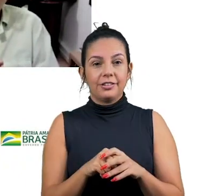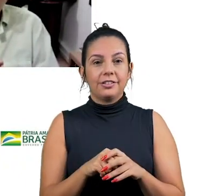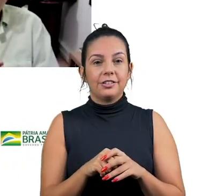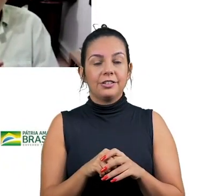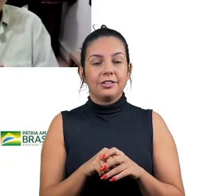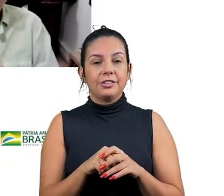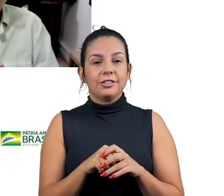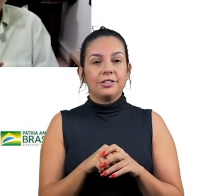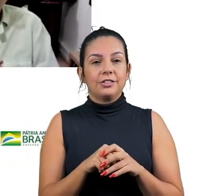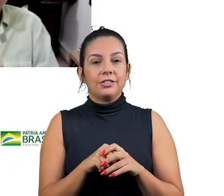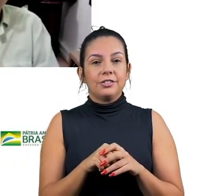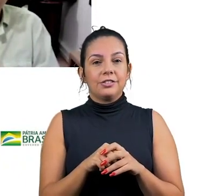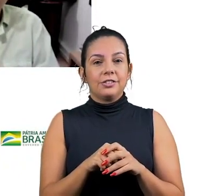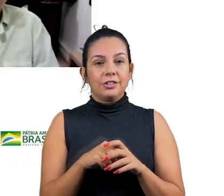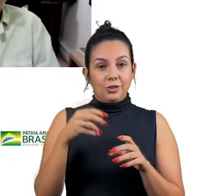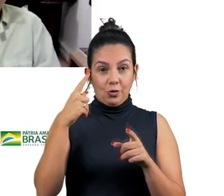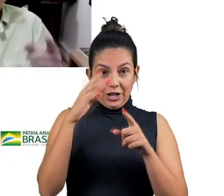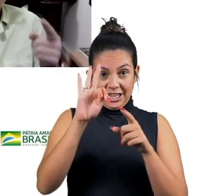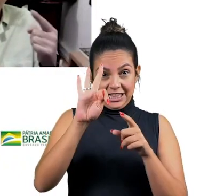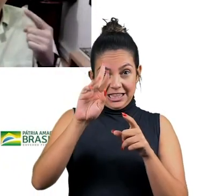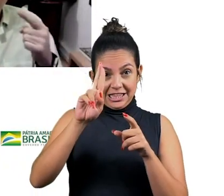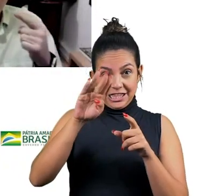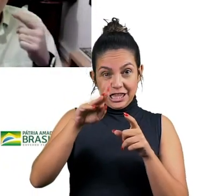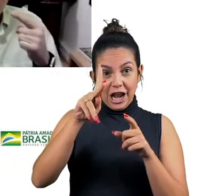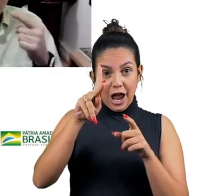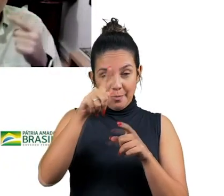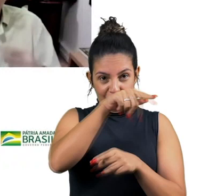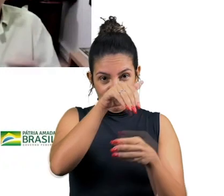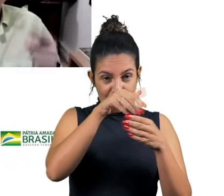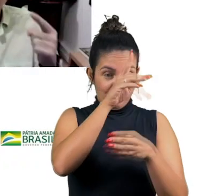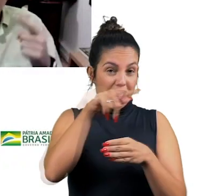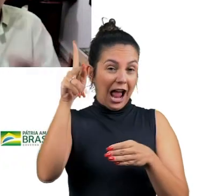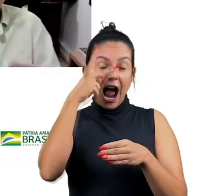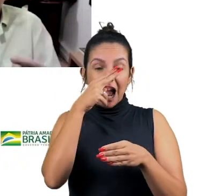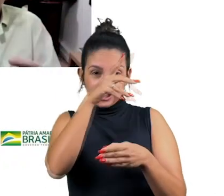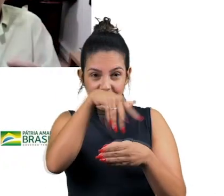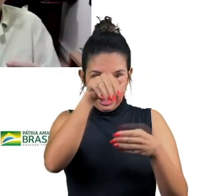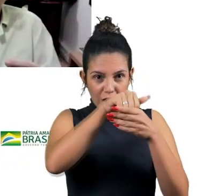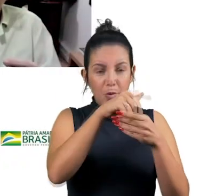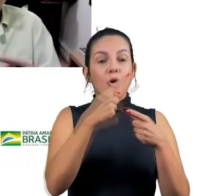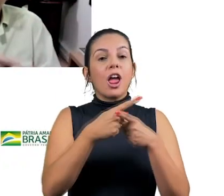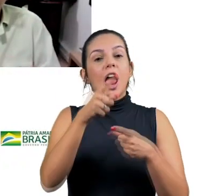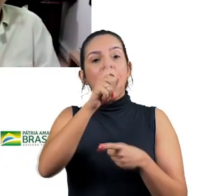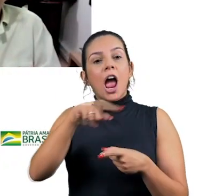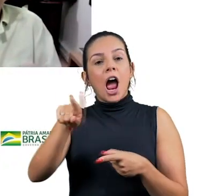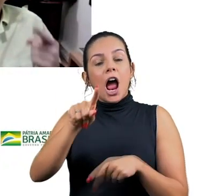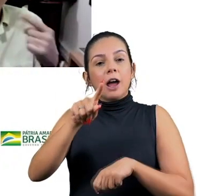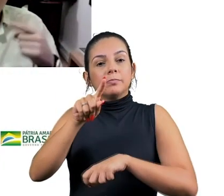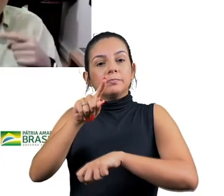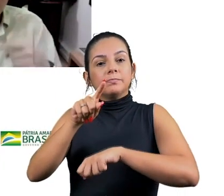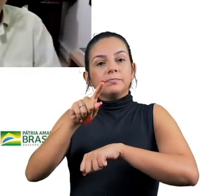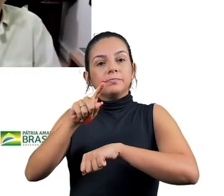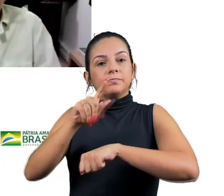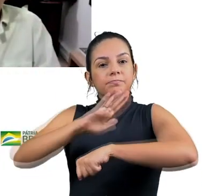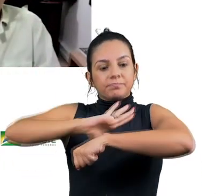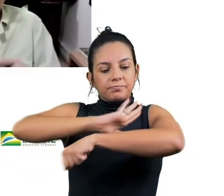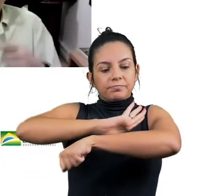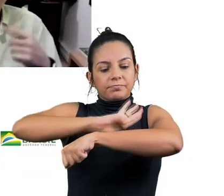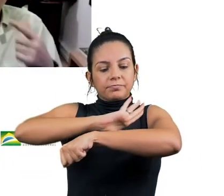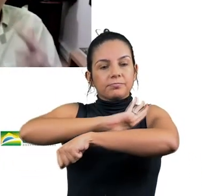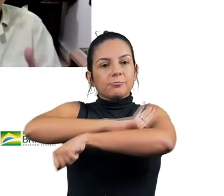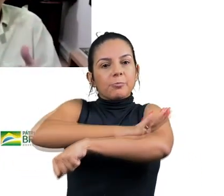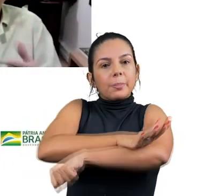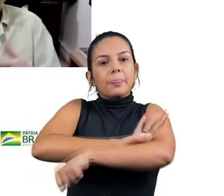que o Trump foi eleito por causa de um sentimento racista, que ficou